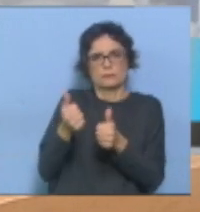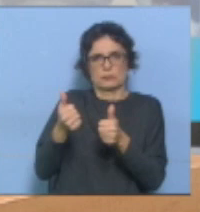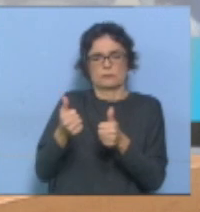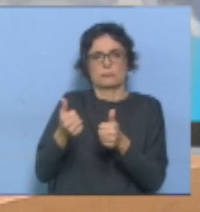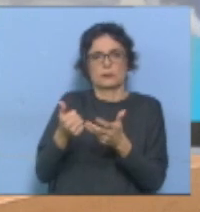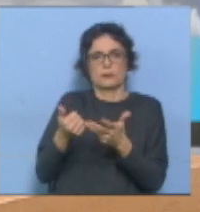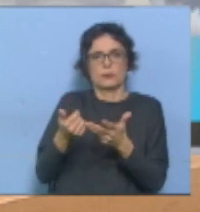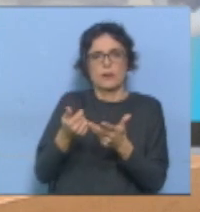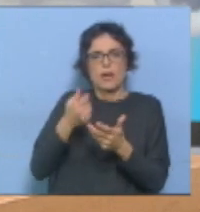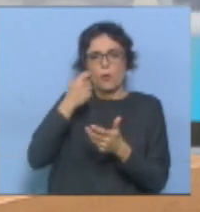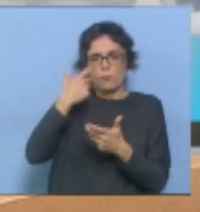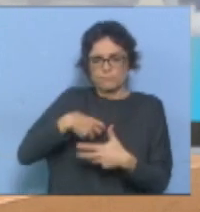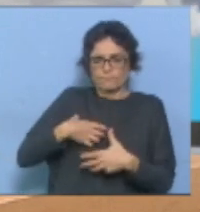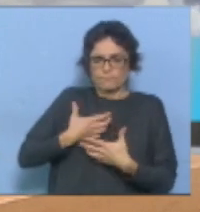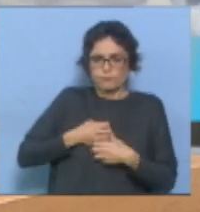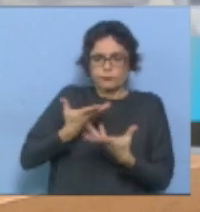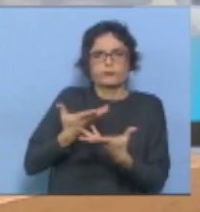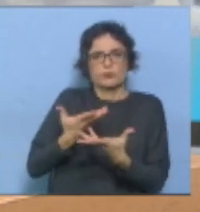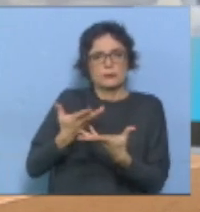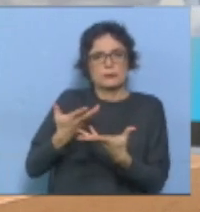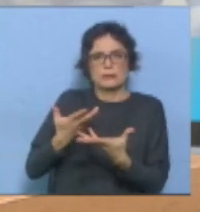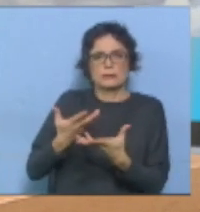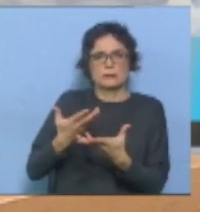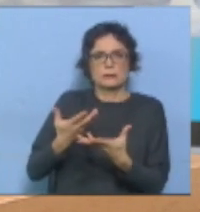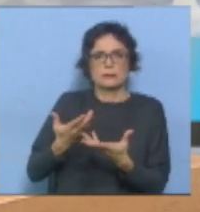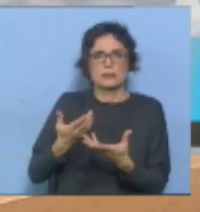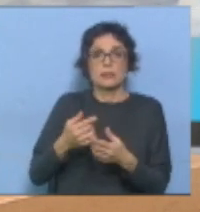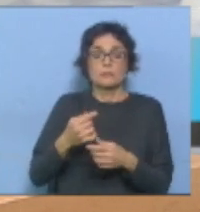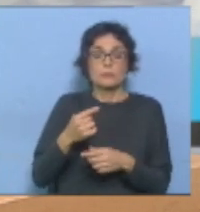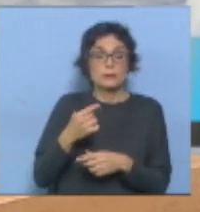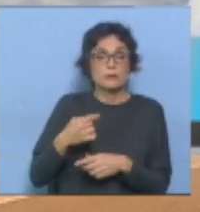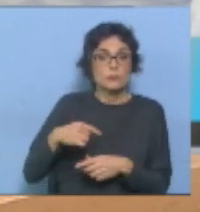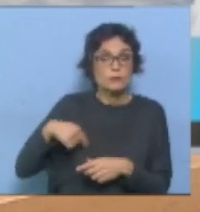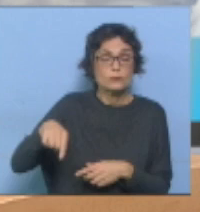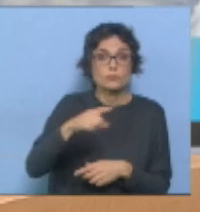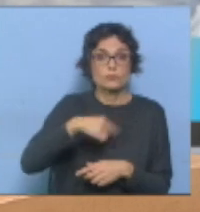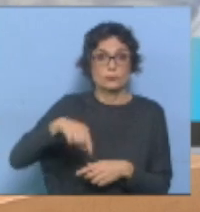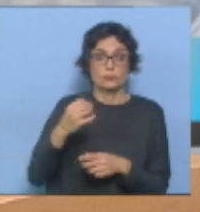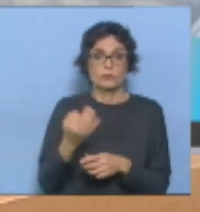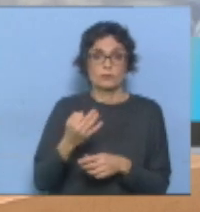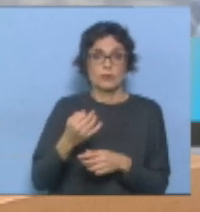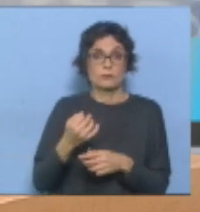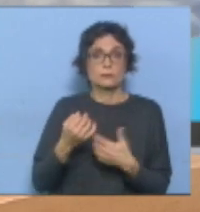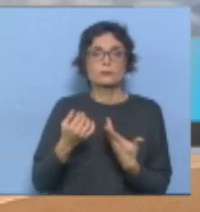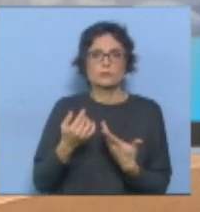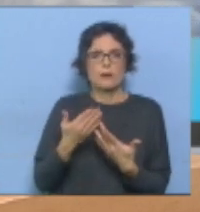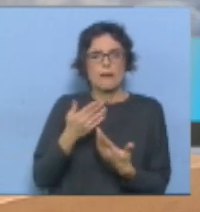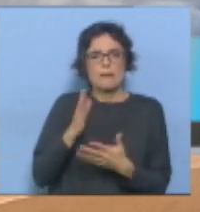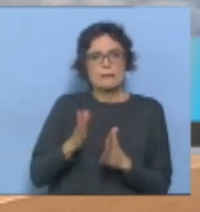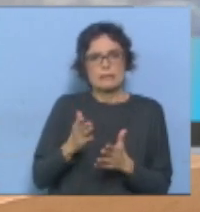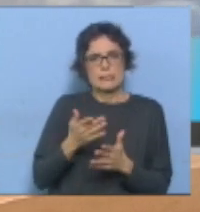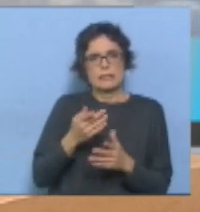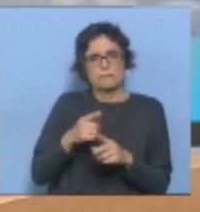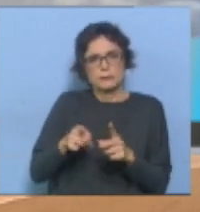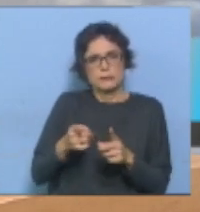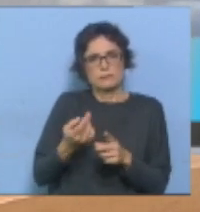não somos... Todos temos falta de eficiência e todos precisamos da diferença para sermos melhores.